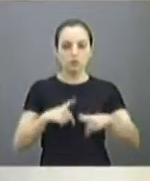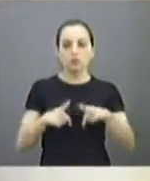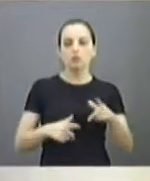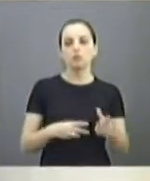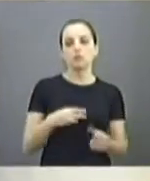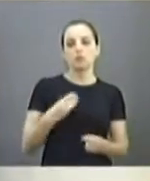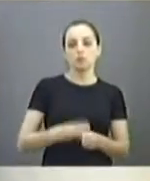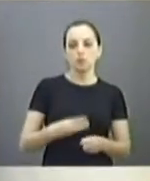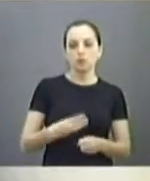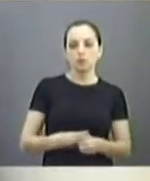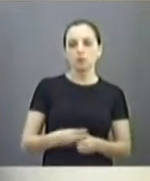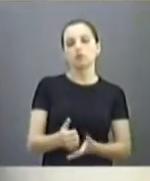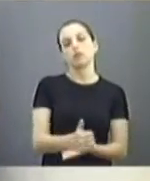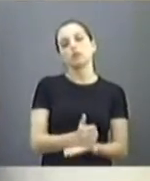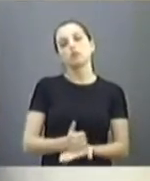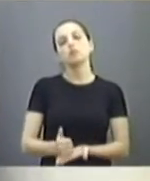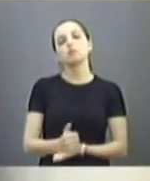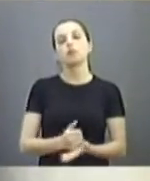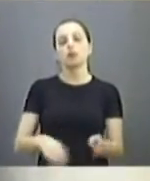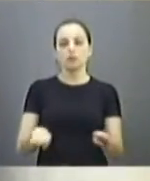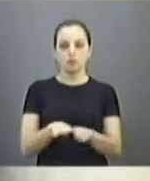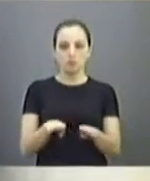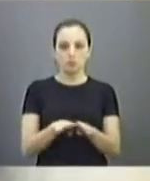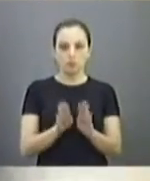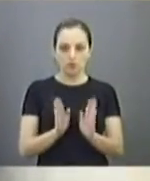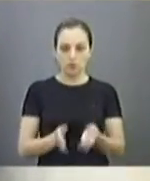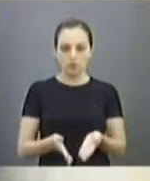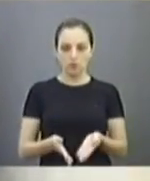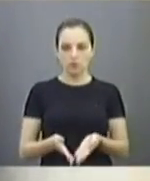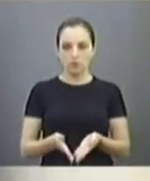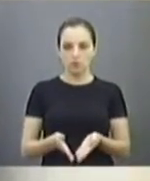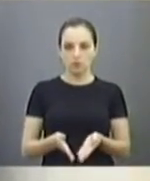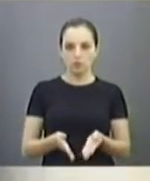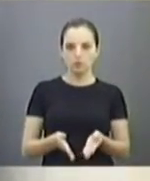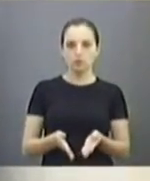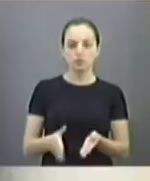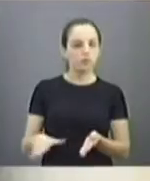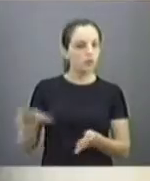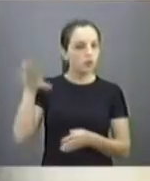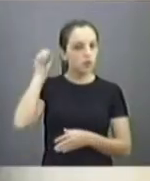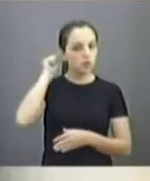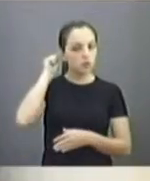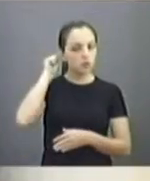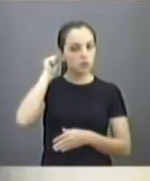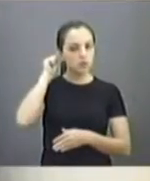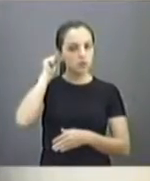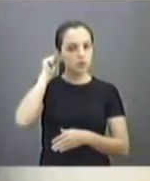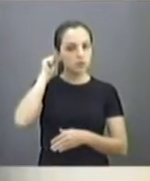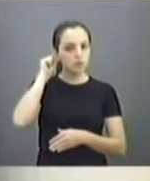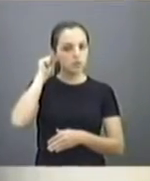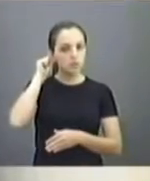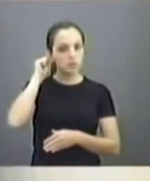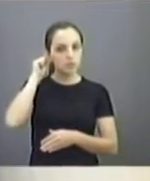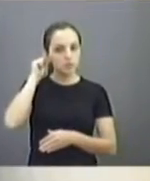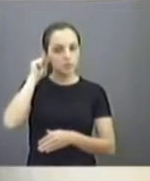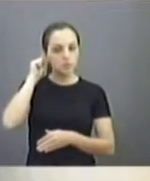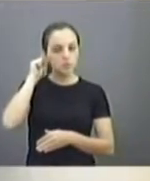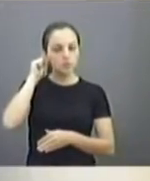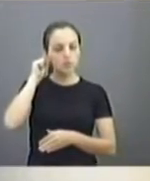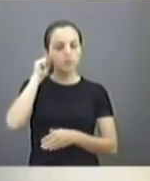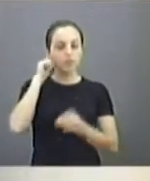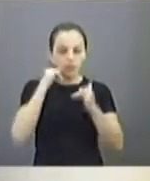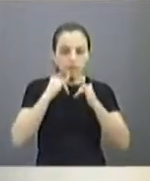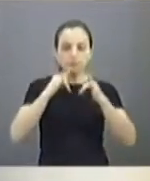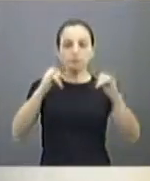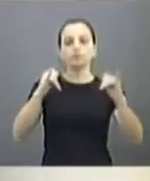municipais. A base também, acho que hoje, tem que ouvir desarmadamente o recado